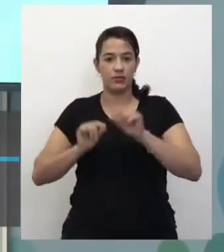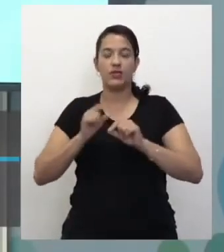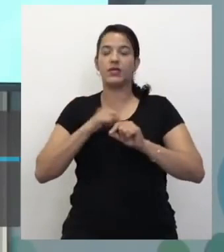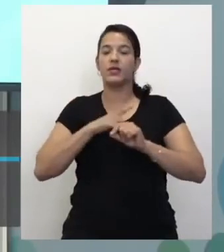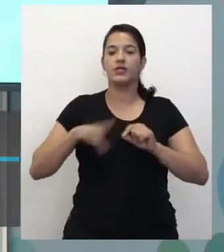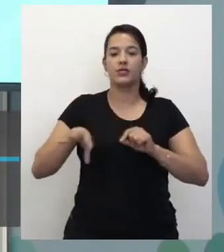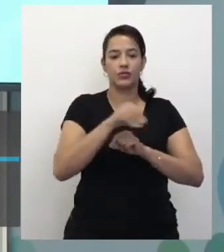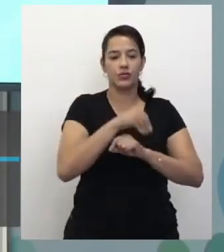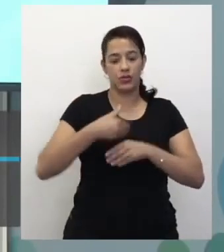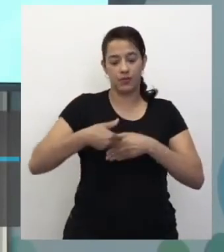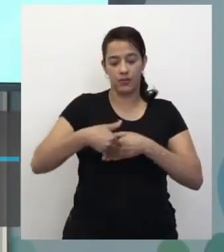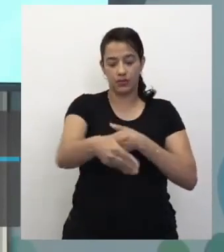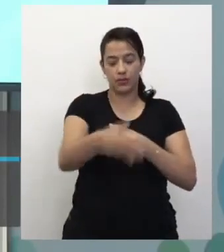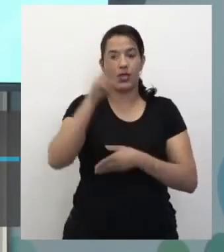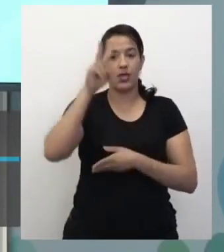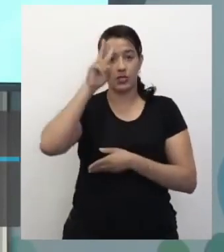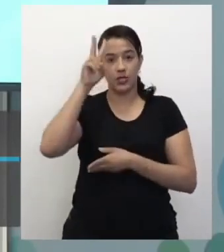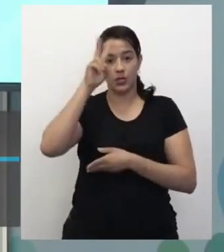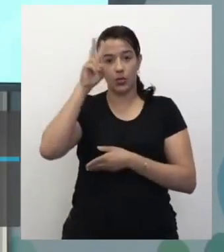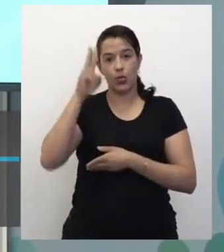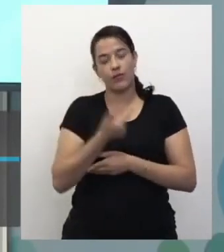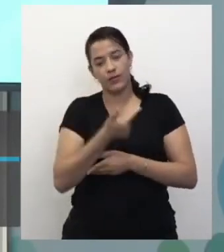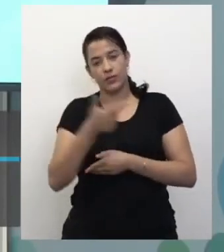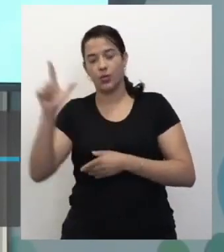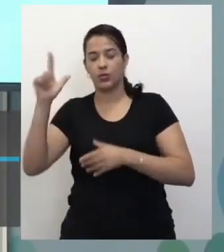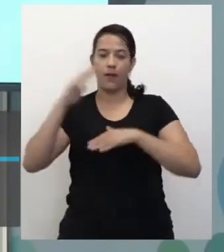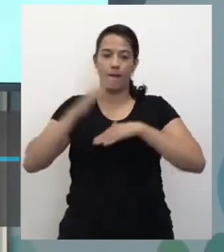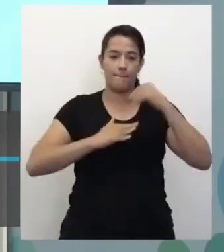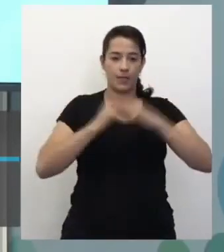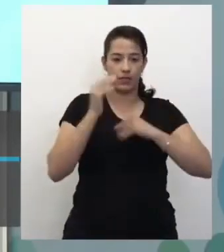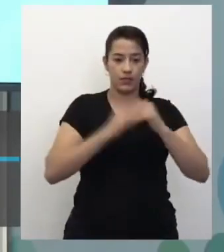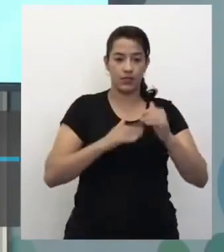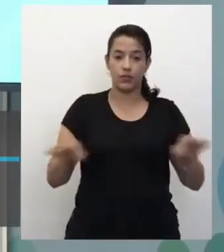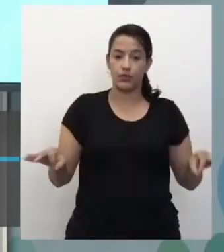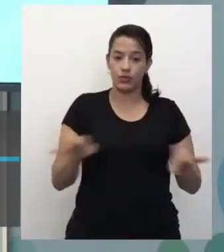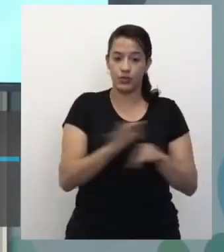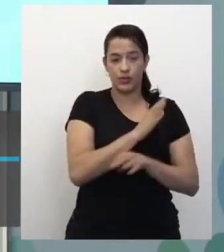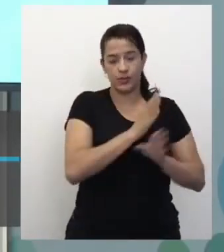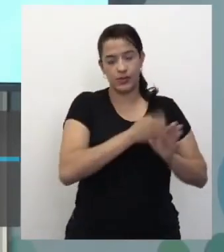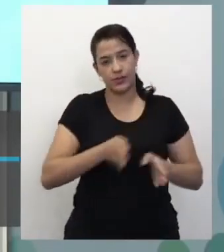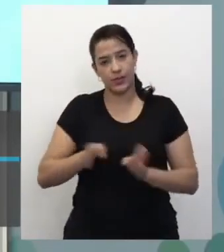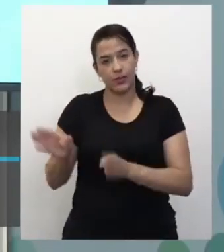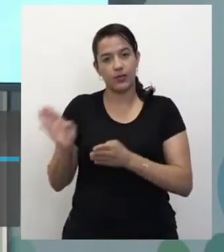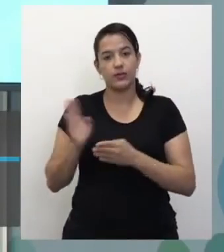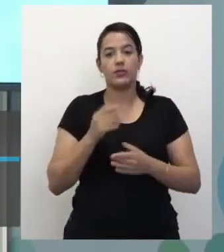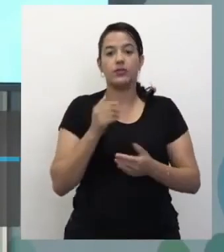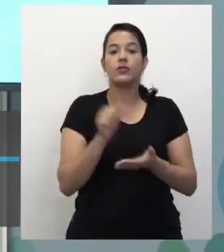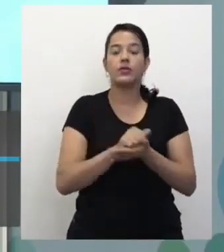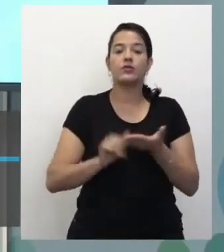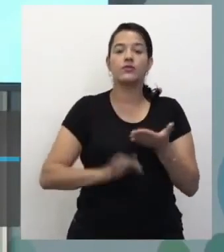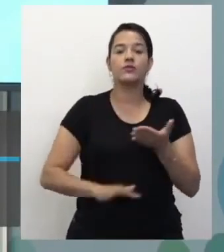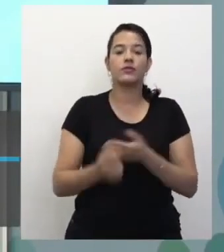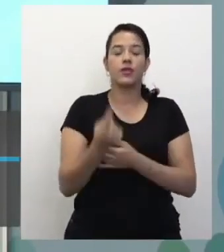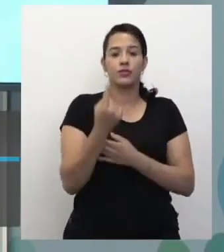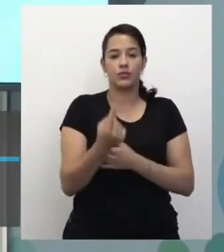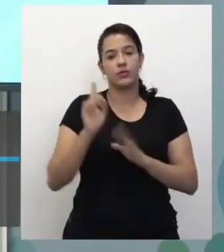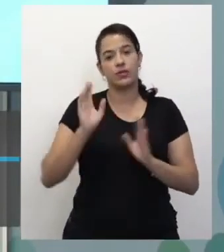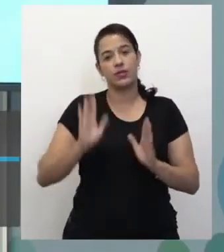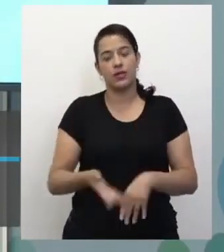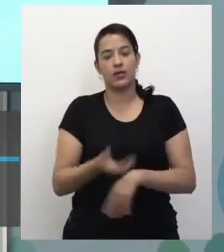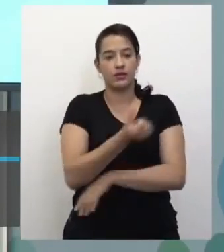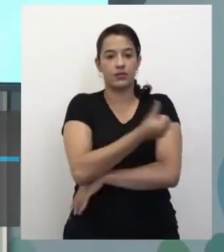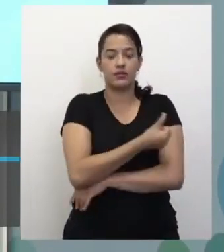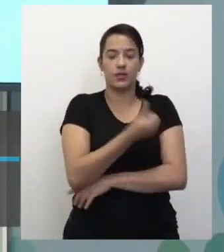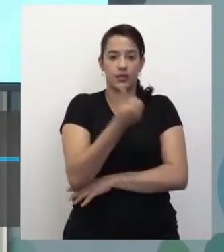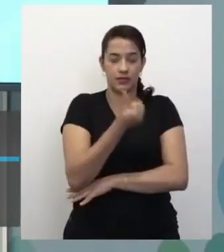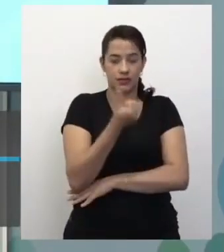partir da segunda-feira a gente vai tratar de outra habilidade. Hoje encerramos a sequência de atividades 1, já com a sexta aula. Sim. E a partir